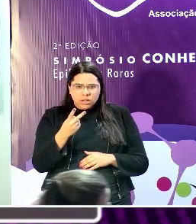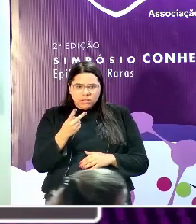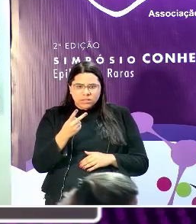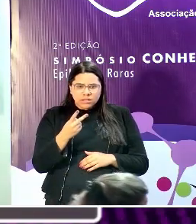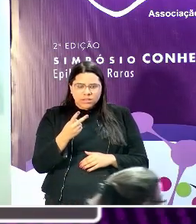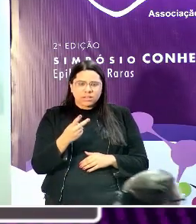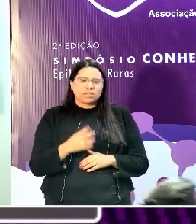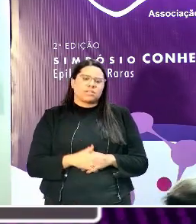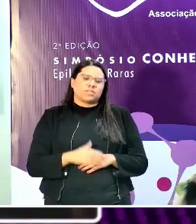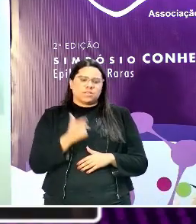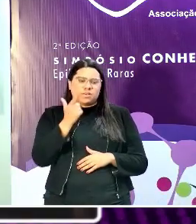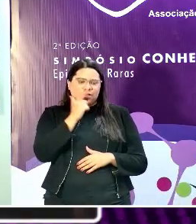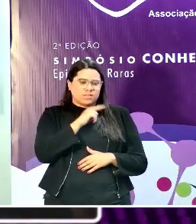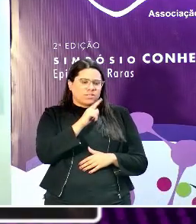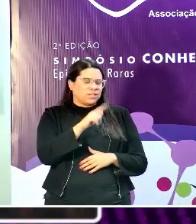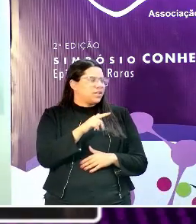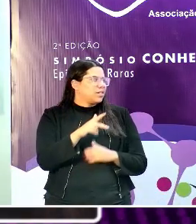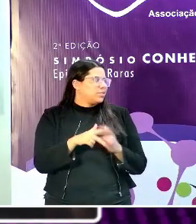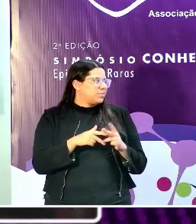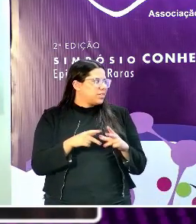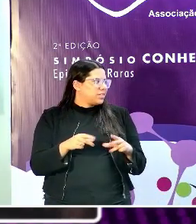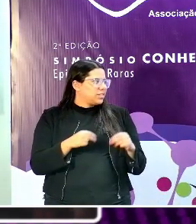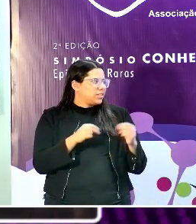Ah, acabou de ganhar. Por favor, Aline.